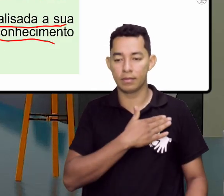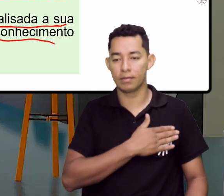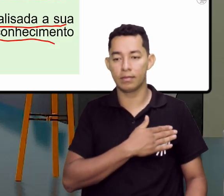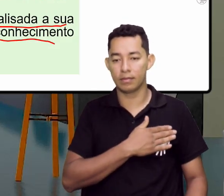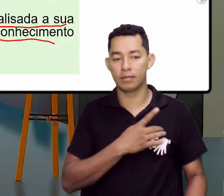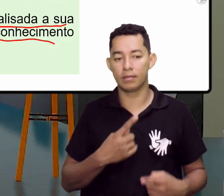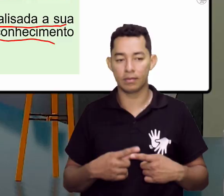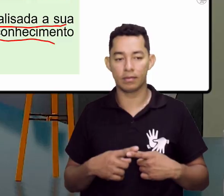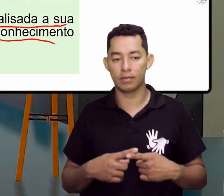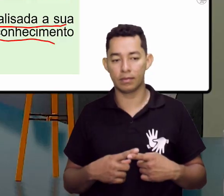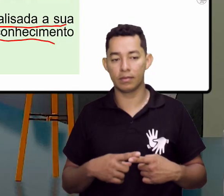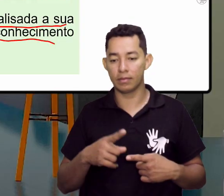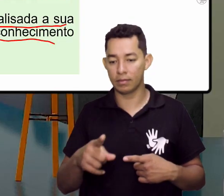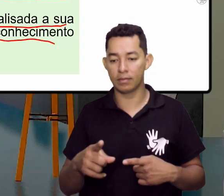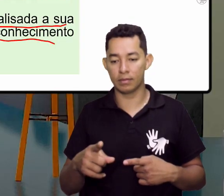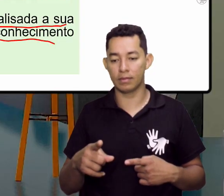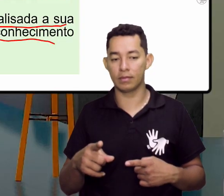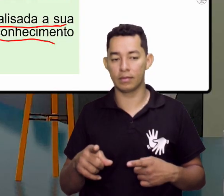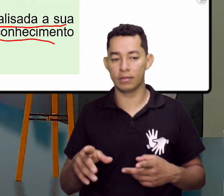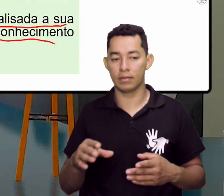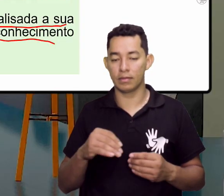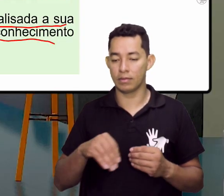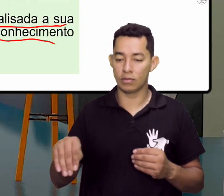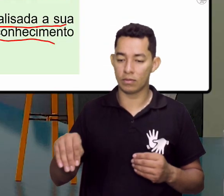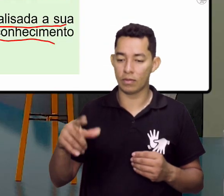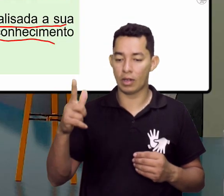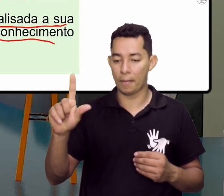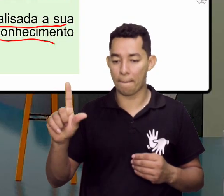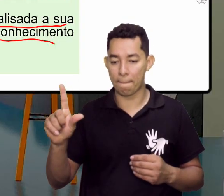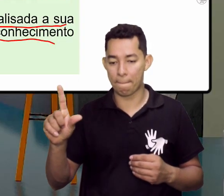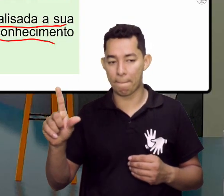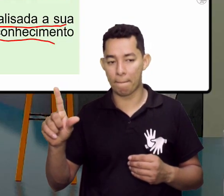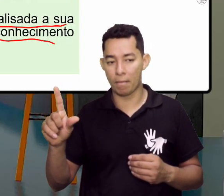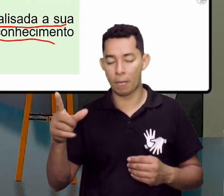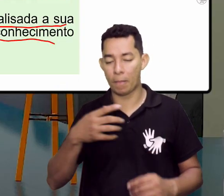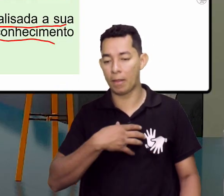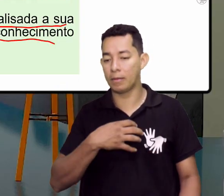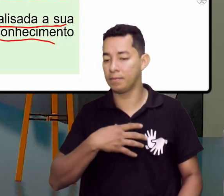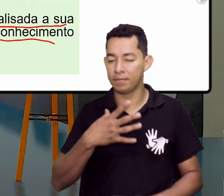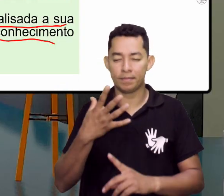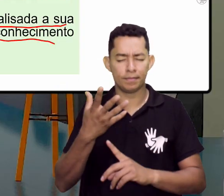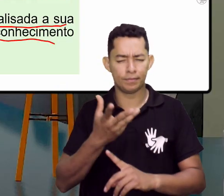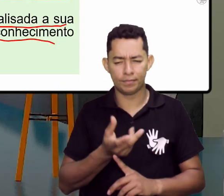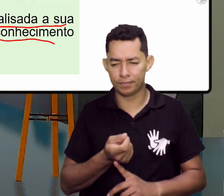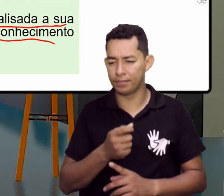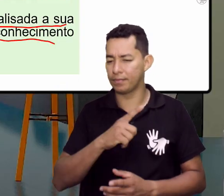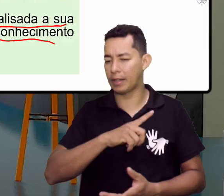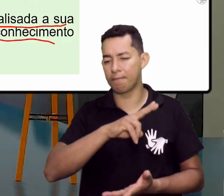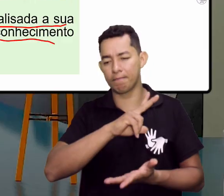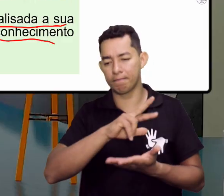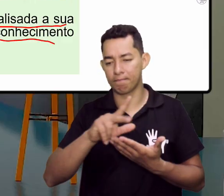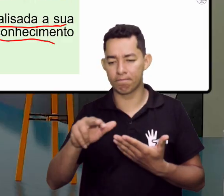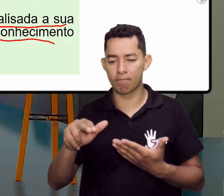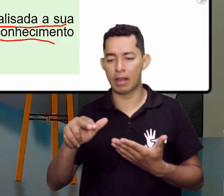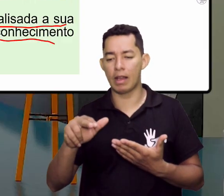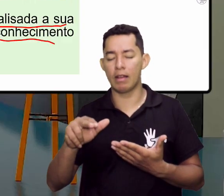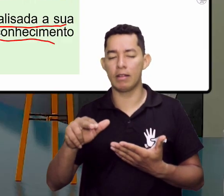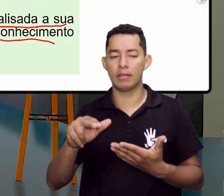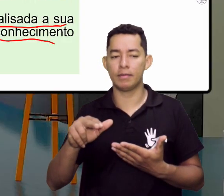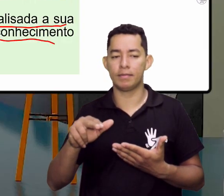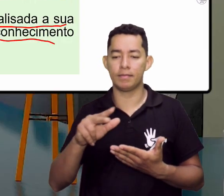porque veja que se você for tirar isso daí para as outras formas de arte, você vai ver que em tudo tem